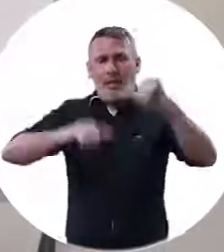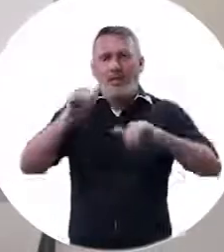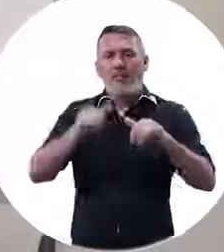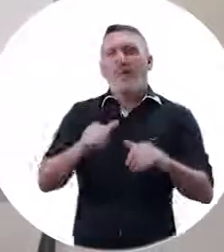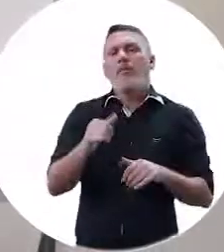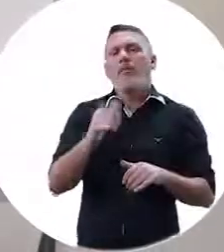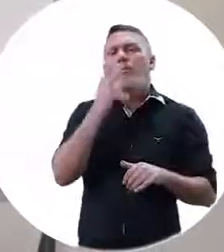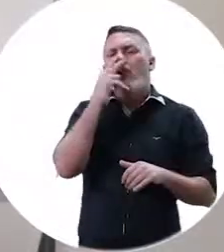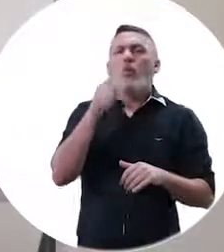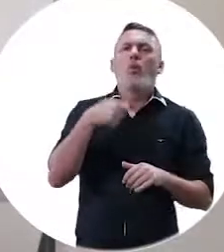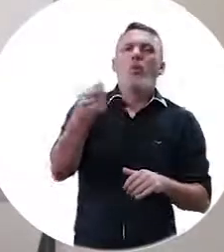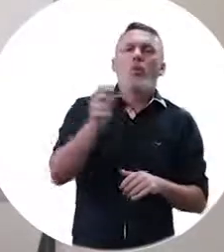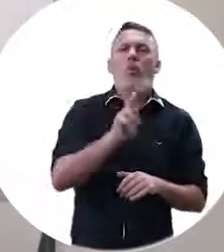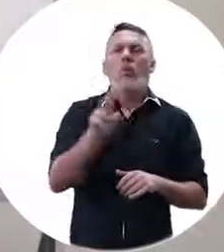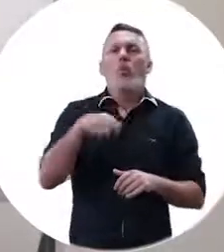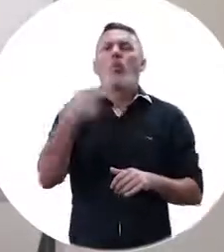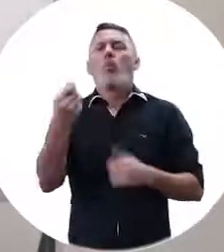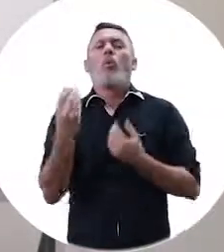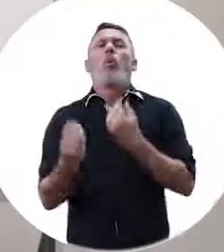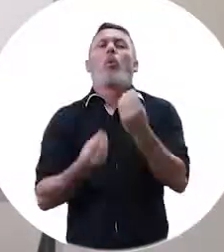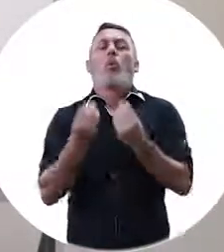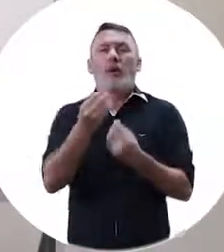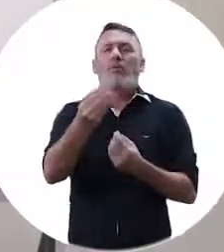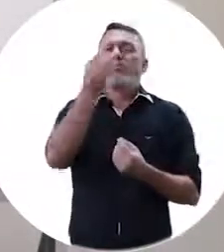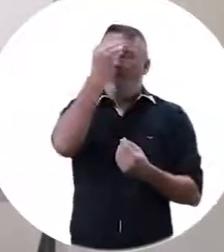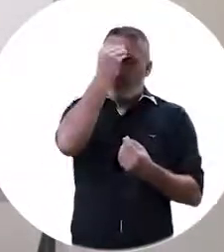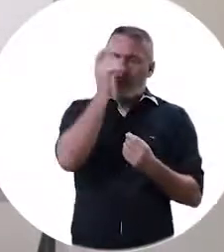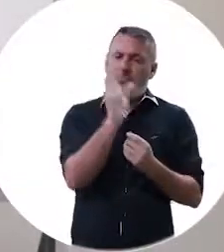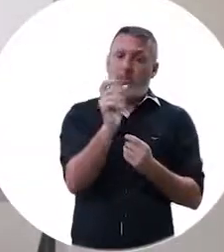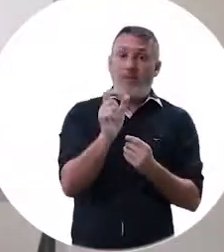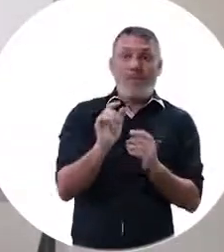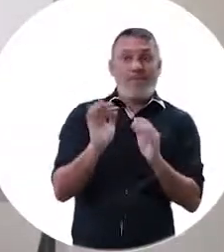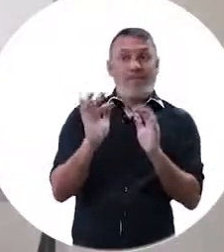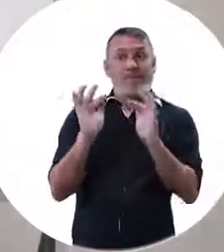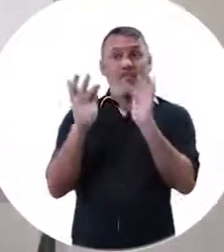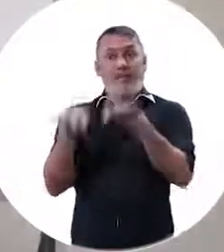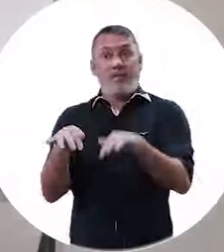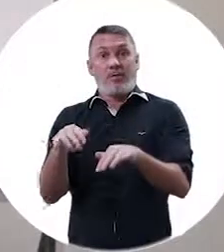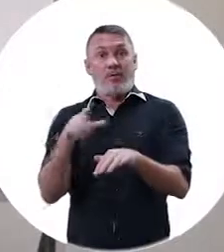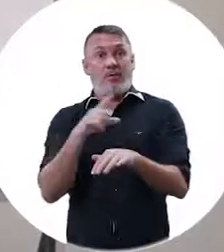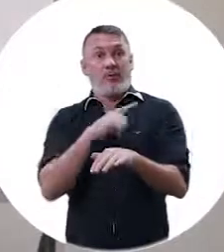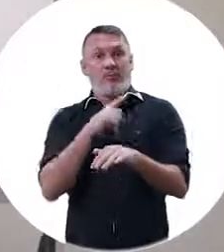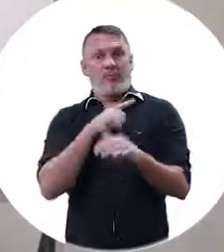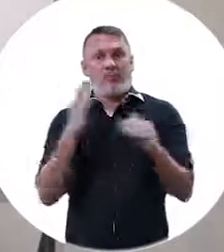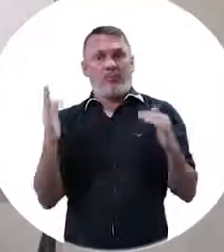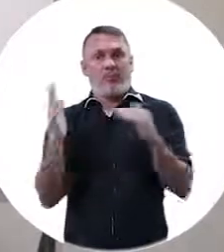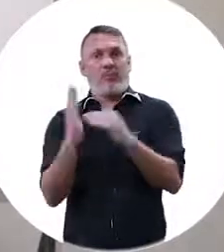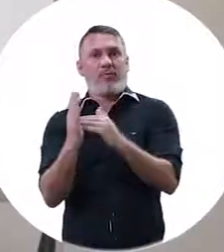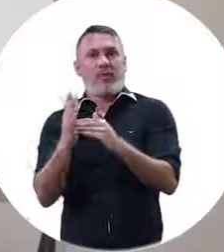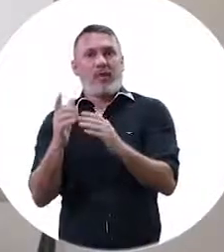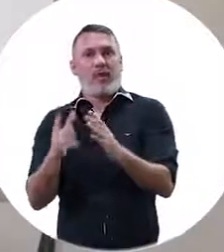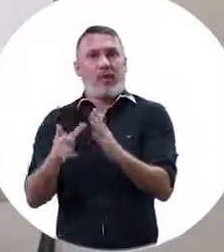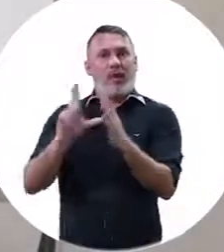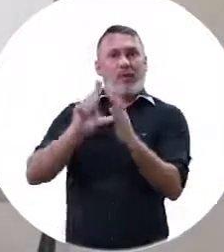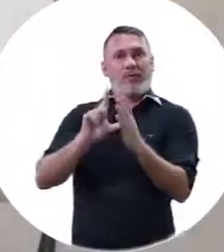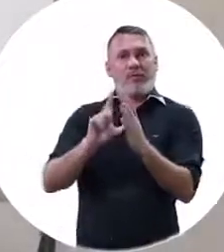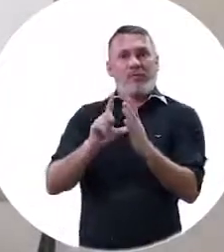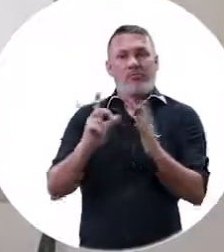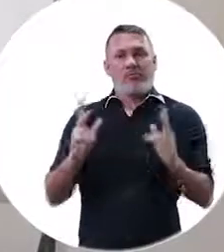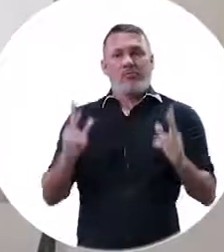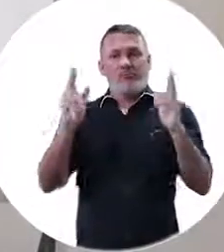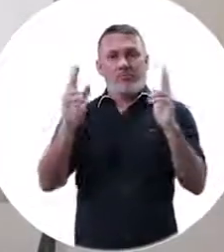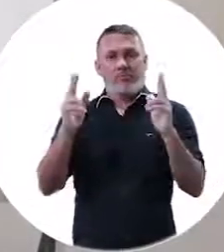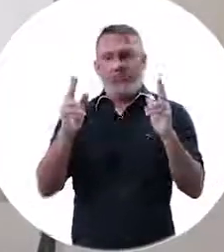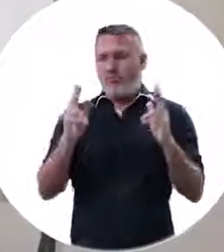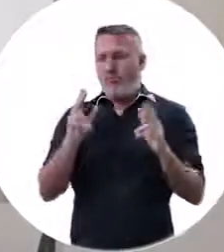dar o nome como se fosse uma cadeia aberta. Só que no final você vai acrescentar um prefixo, ou seja, uma parte